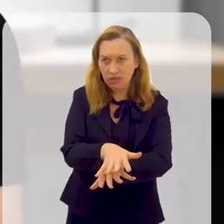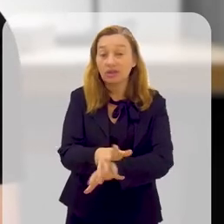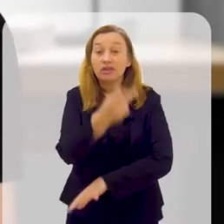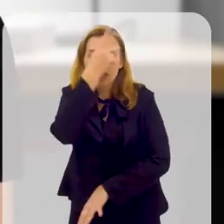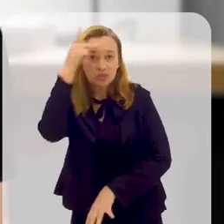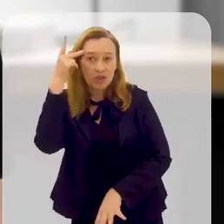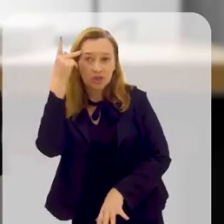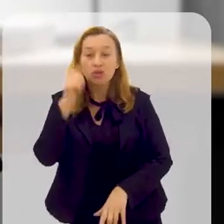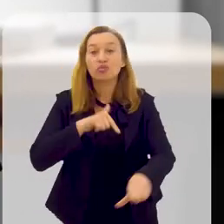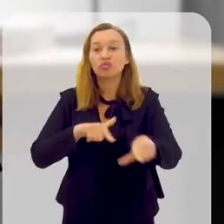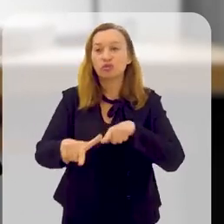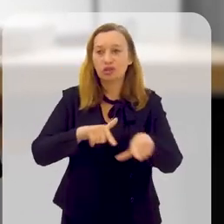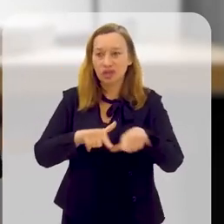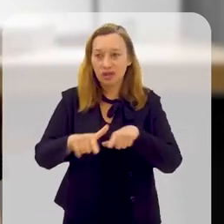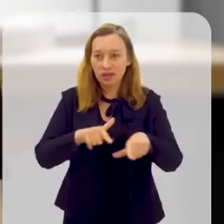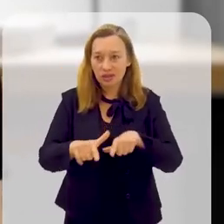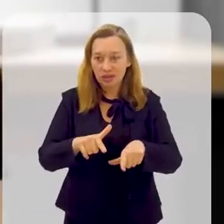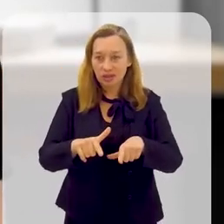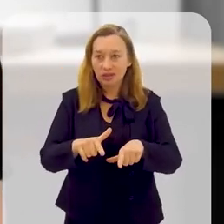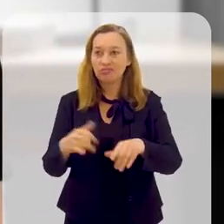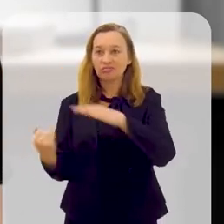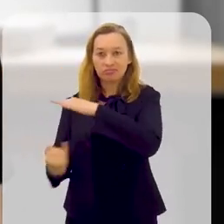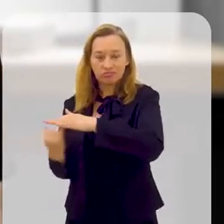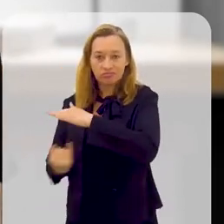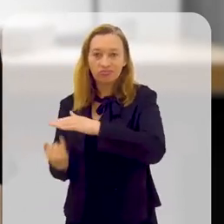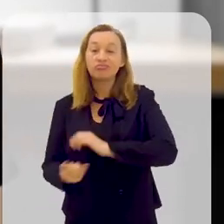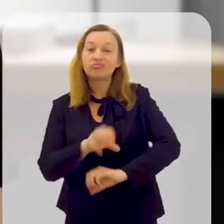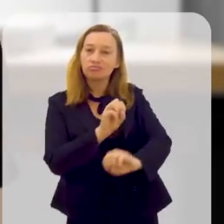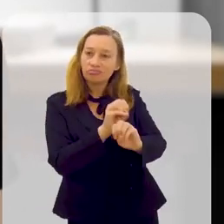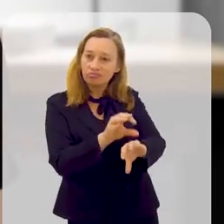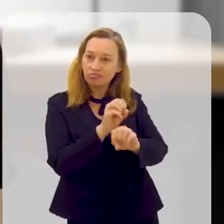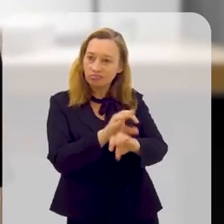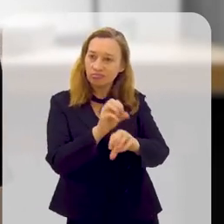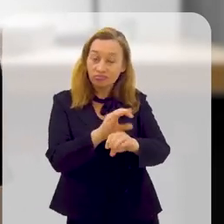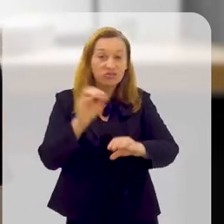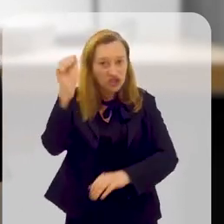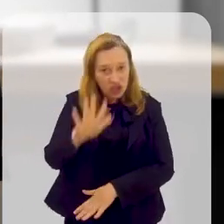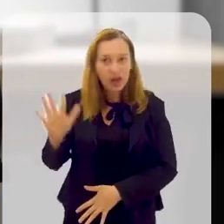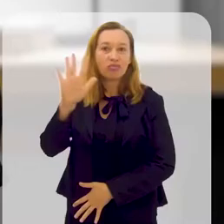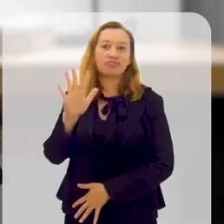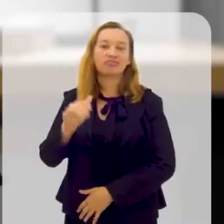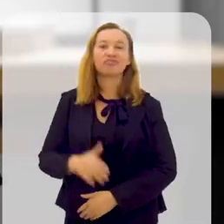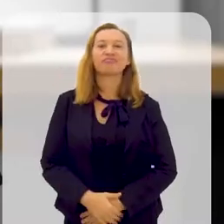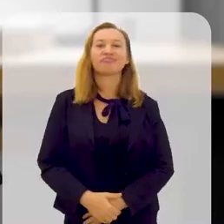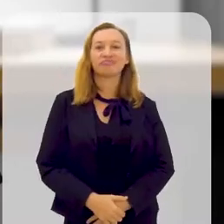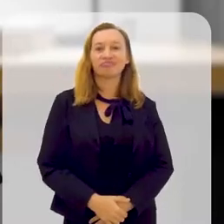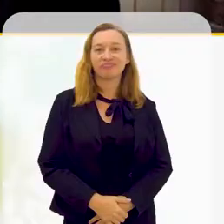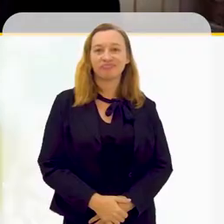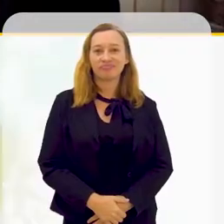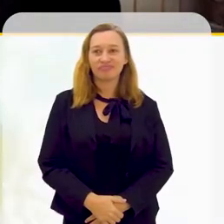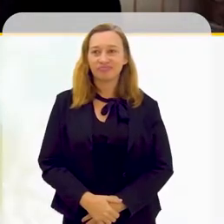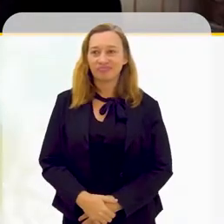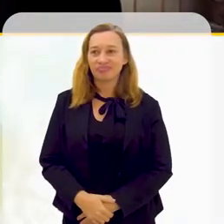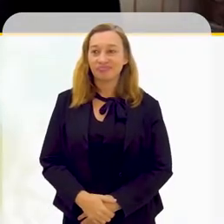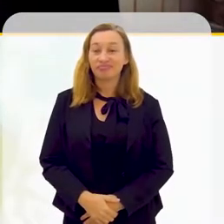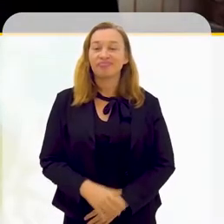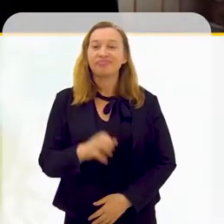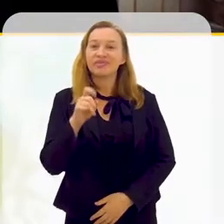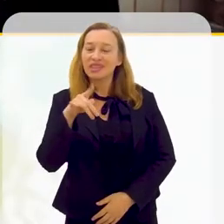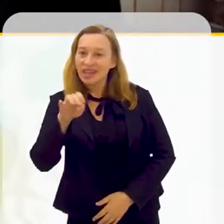inclusão destas pessoas no trabalho e nas instituições de ensino de modo geral